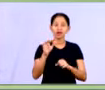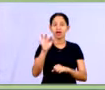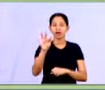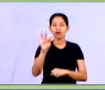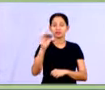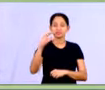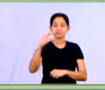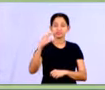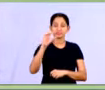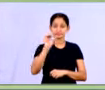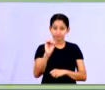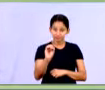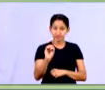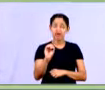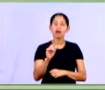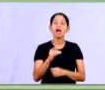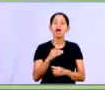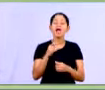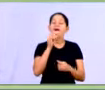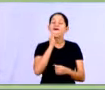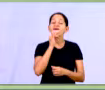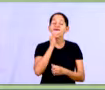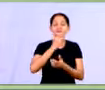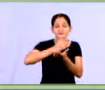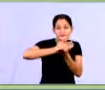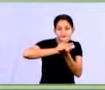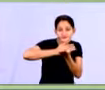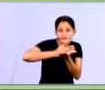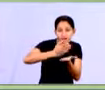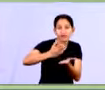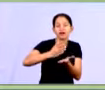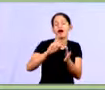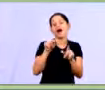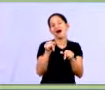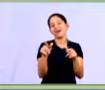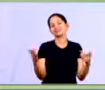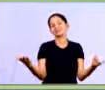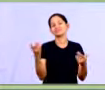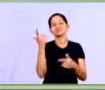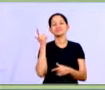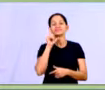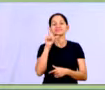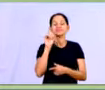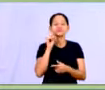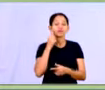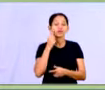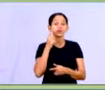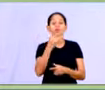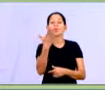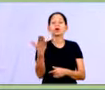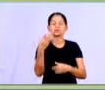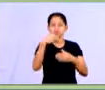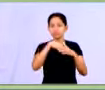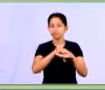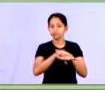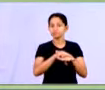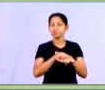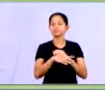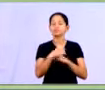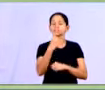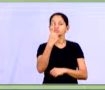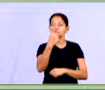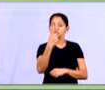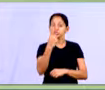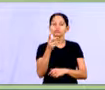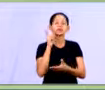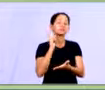fluxo de caixa no instante zero, na hora que o investimento é realizado. Esse 1 é da fórmula, é uma